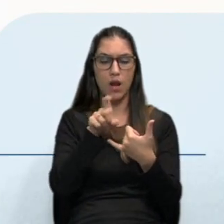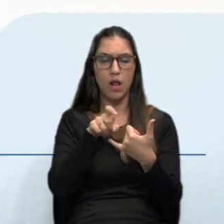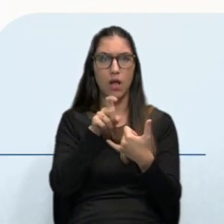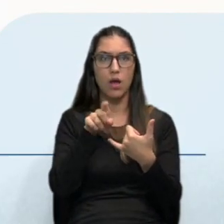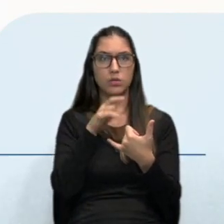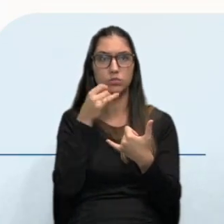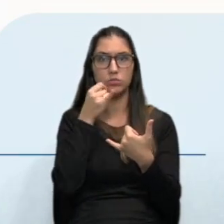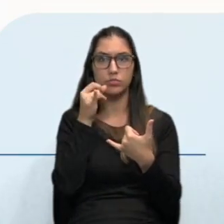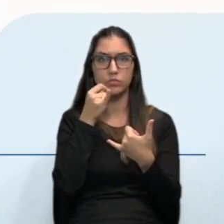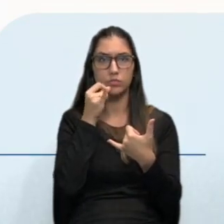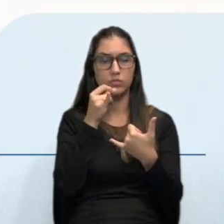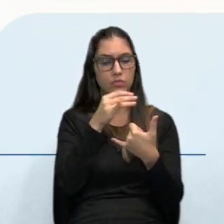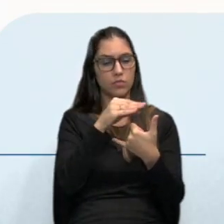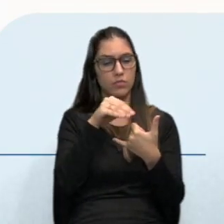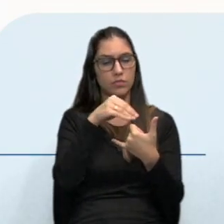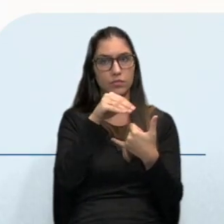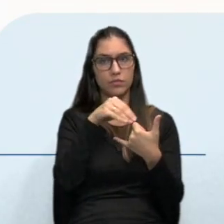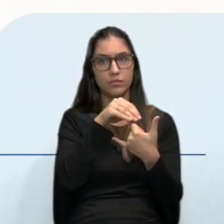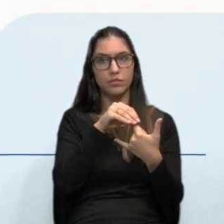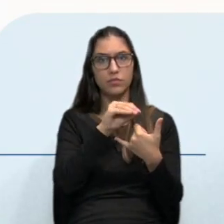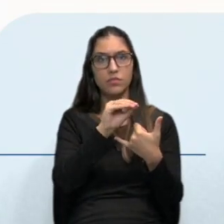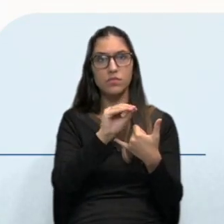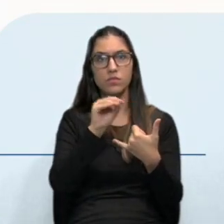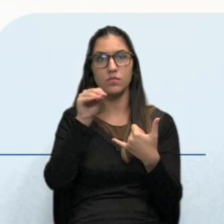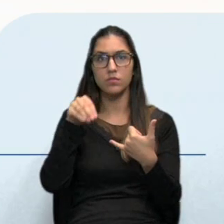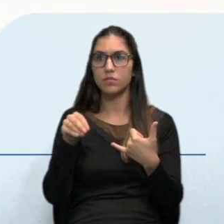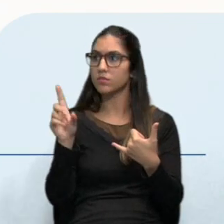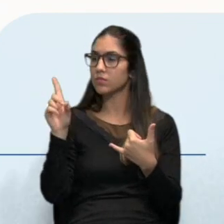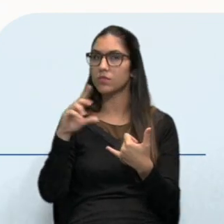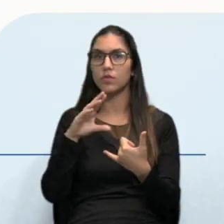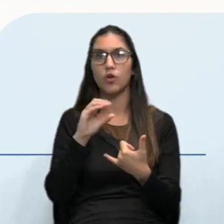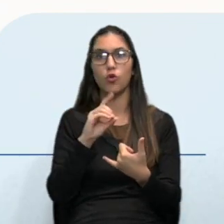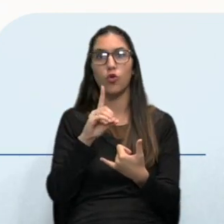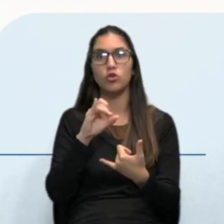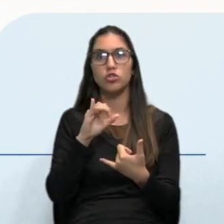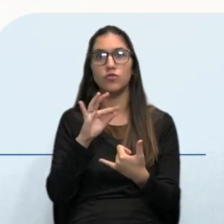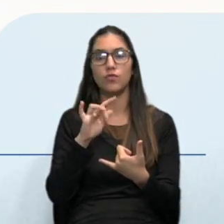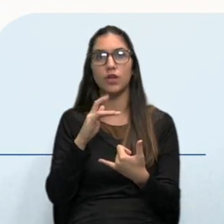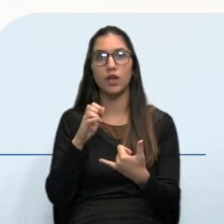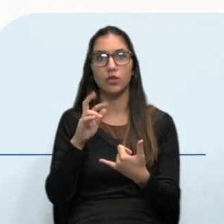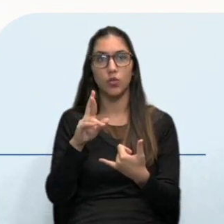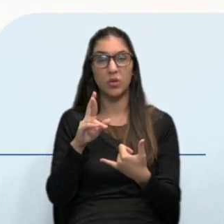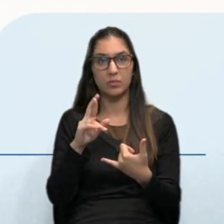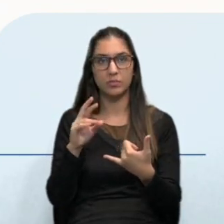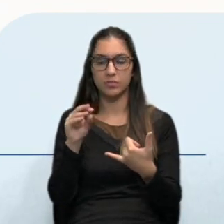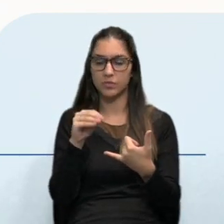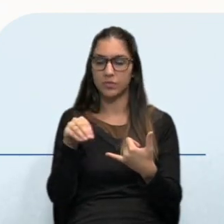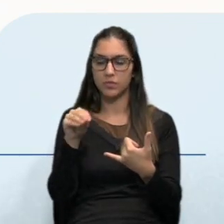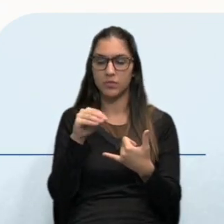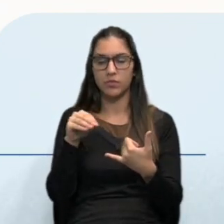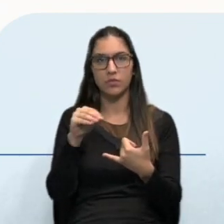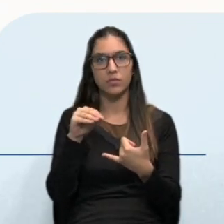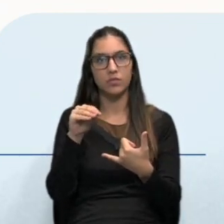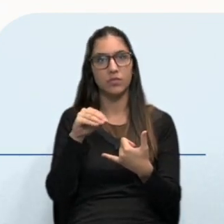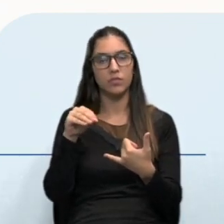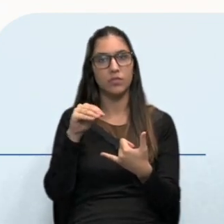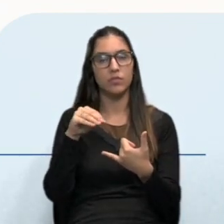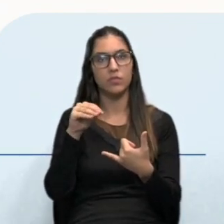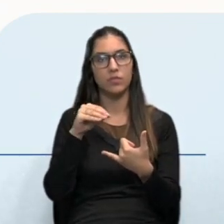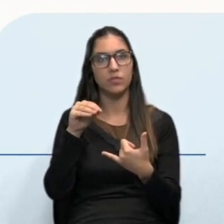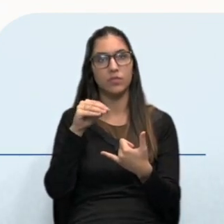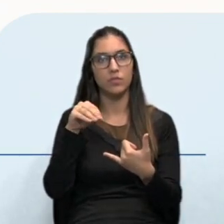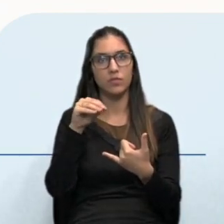vai manipular. Dentro desse transmissor pode ter um codificador, que vai fazer a codificação da